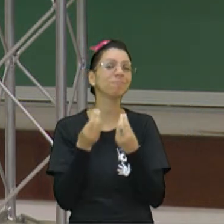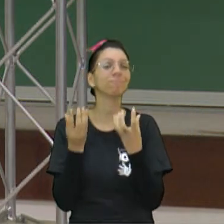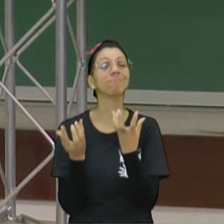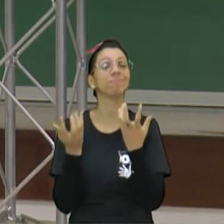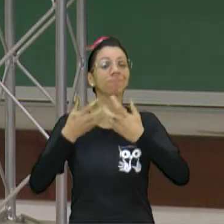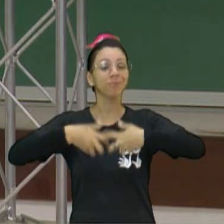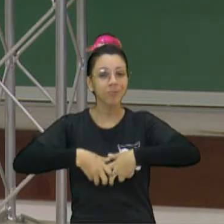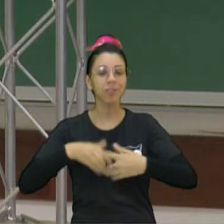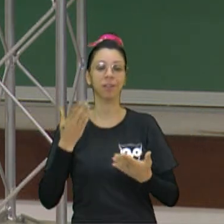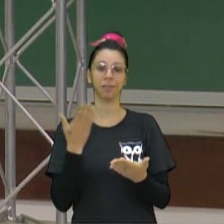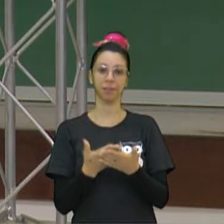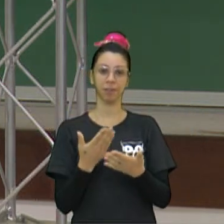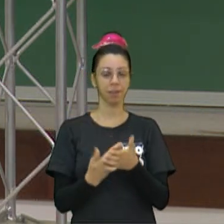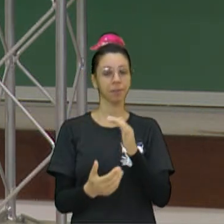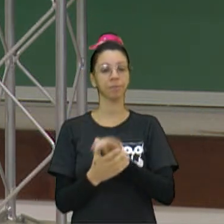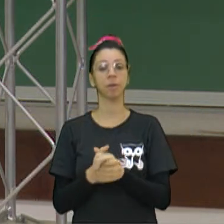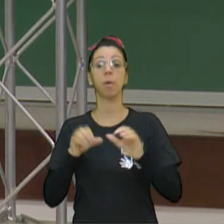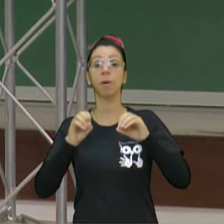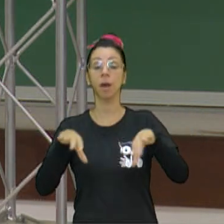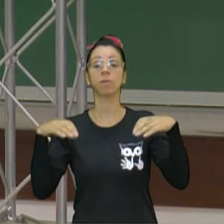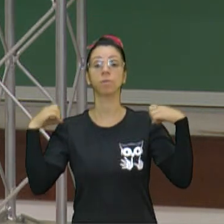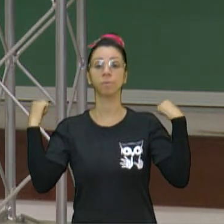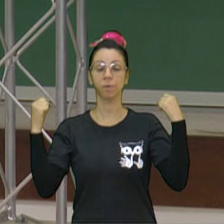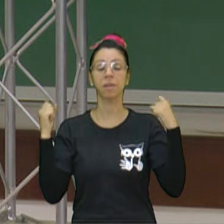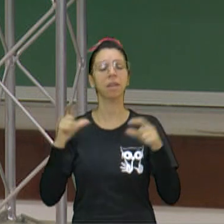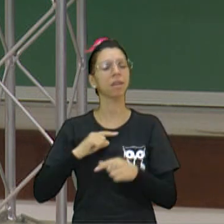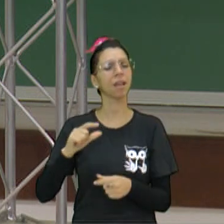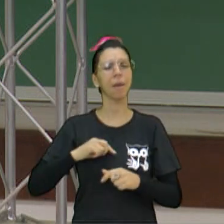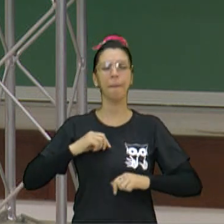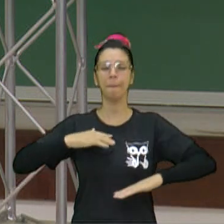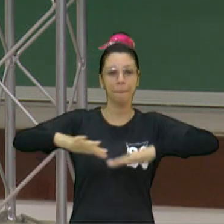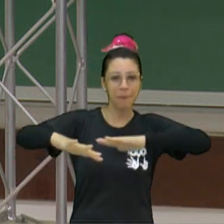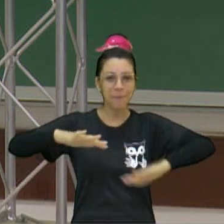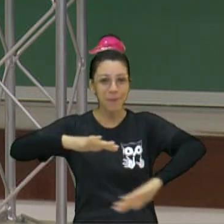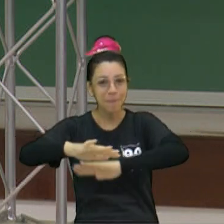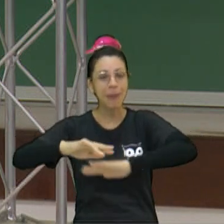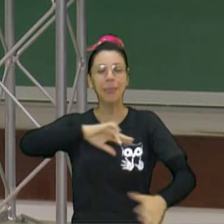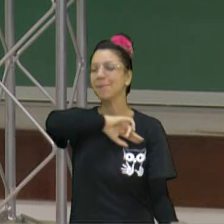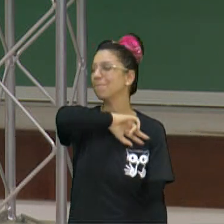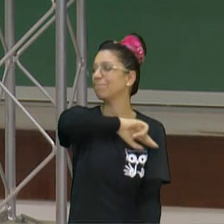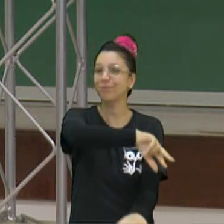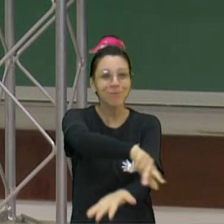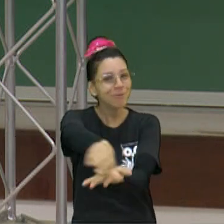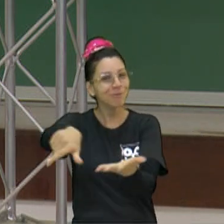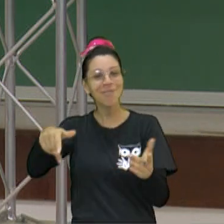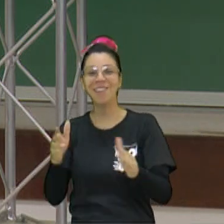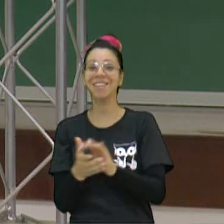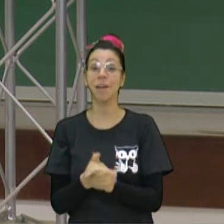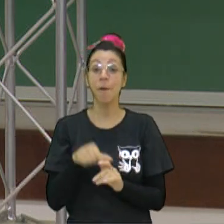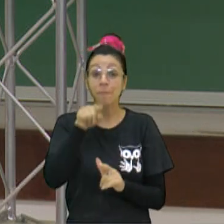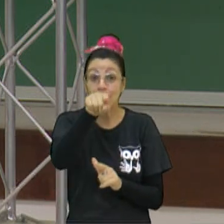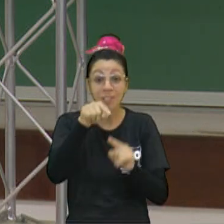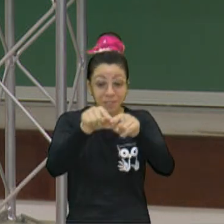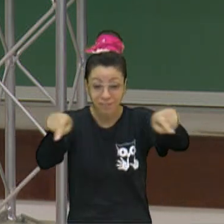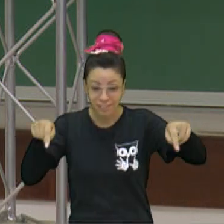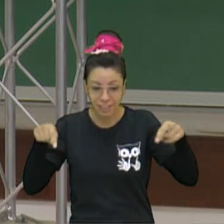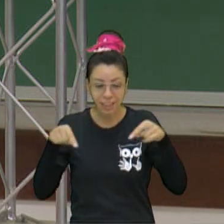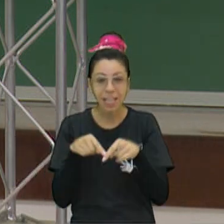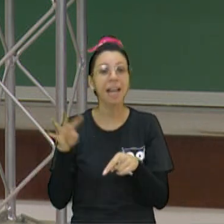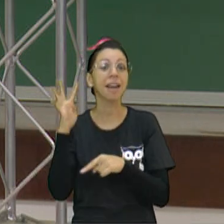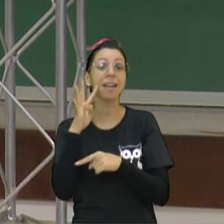que a aula de educação física tem bastante movimento, né? Então eu já convido vocês, aqueles que têm um espaço bacana, afastam os